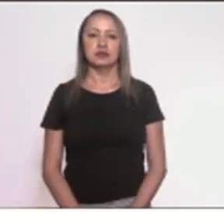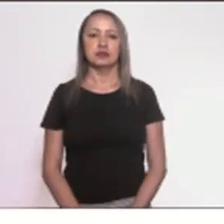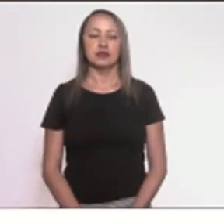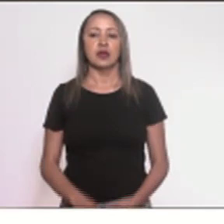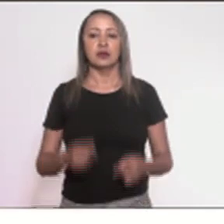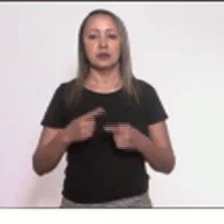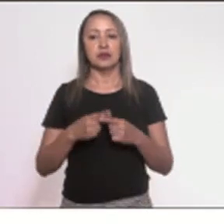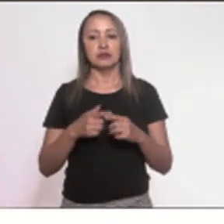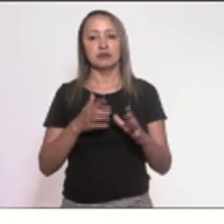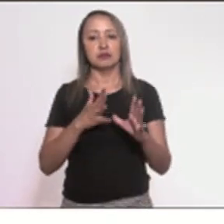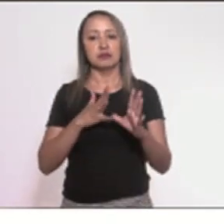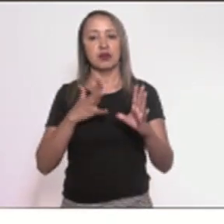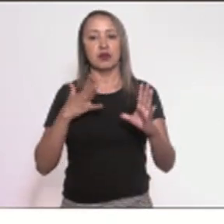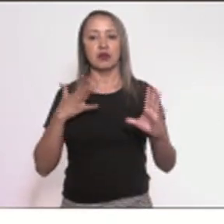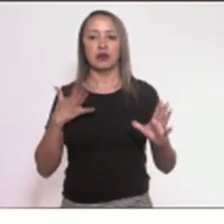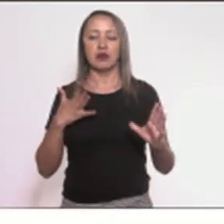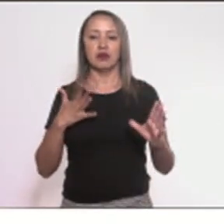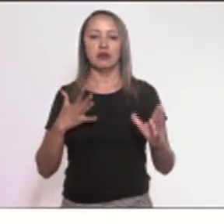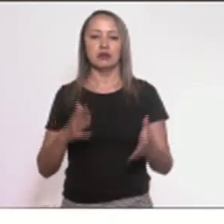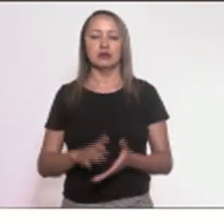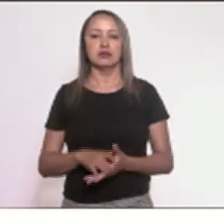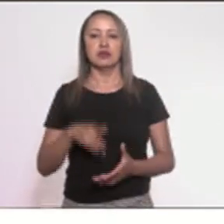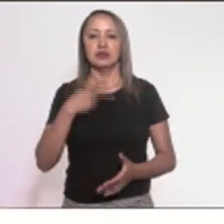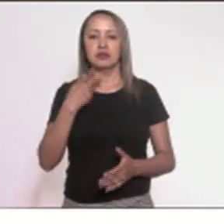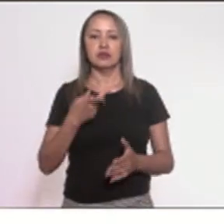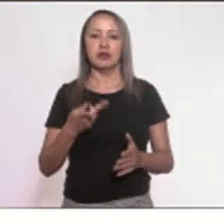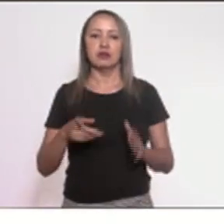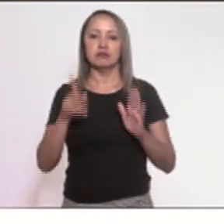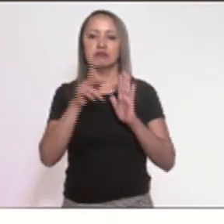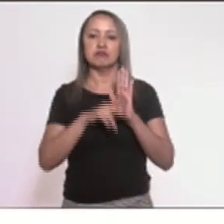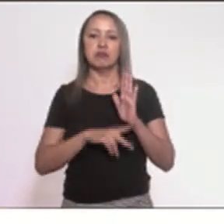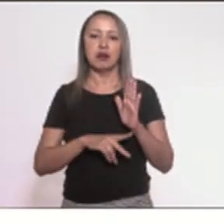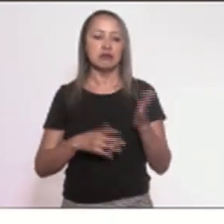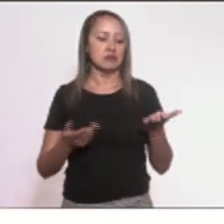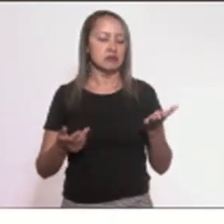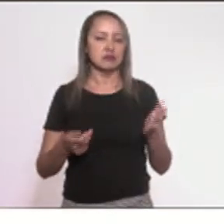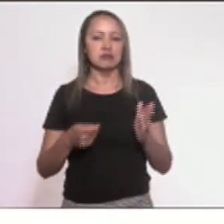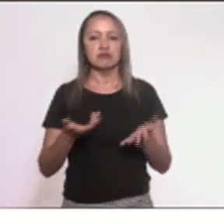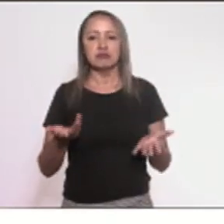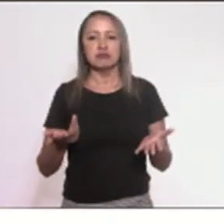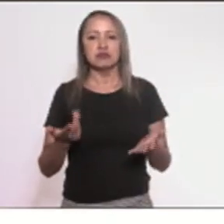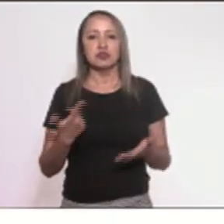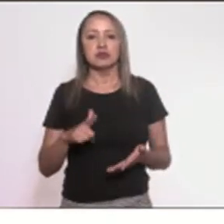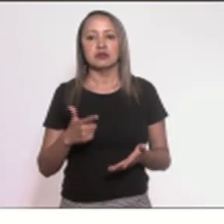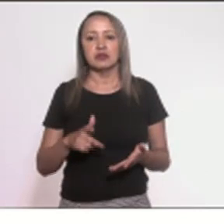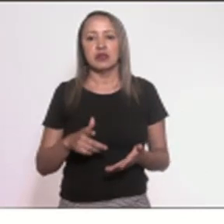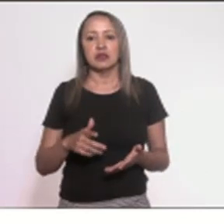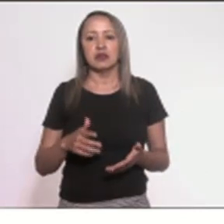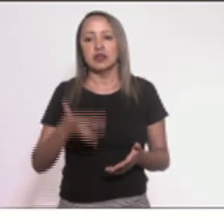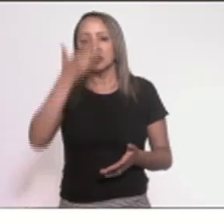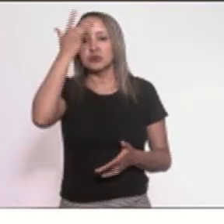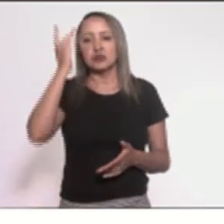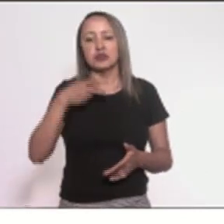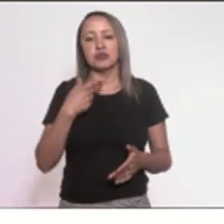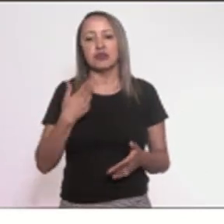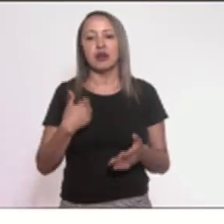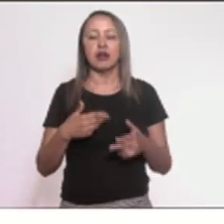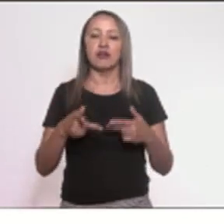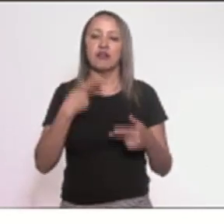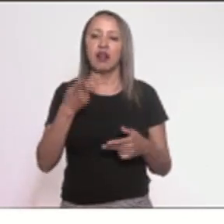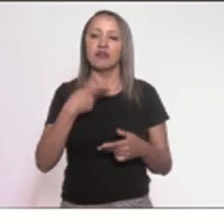ordem é sobre a pauta. Não tem mais pauta, e aí todo mundo fala o que quiser, e a gente fica sentado